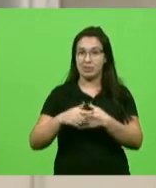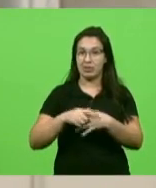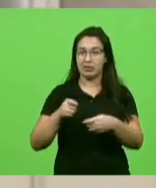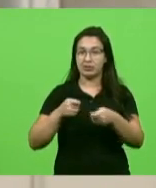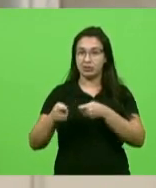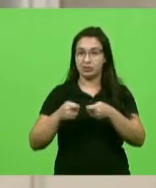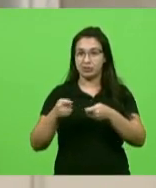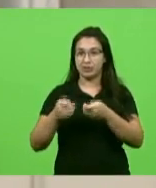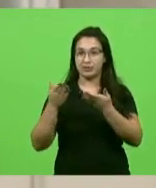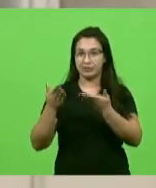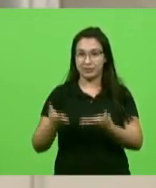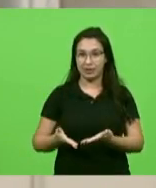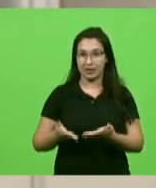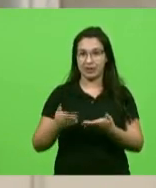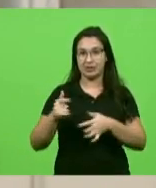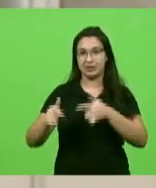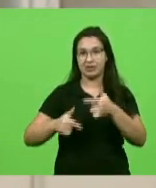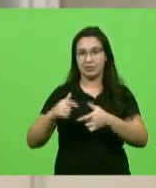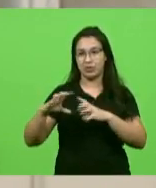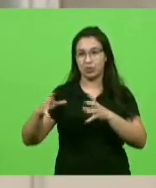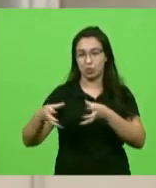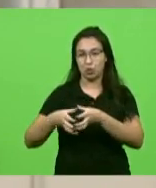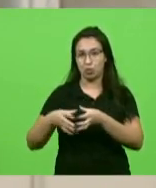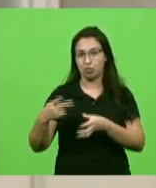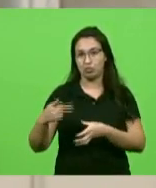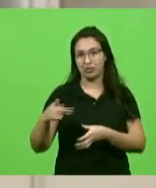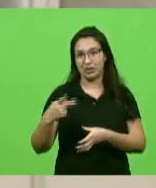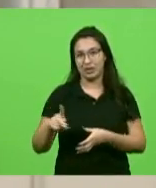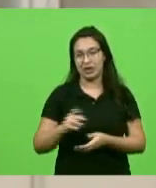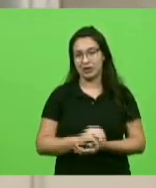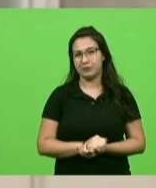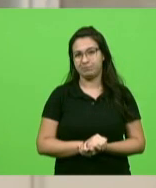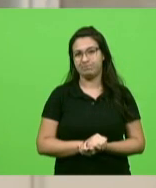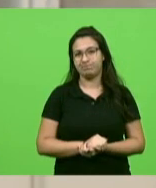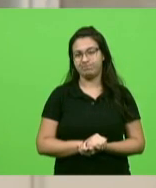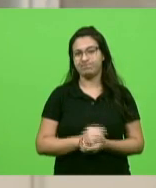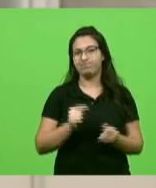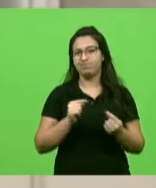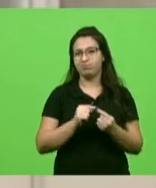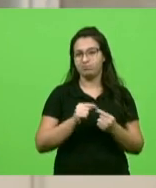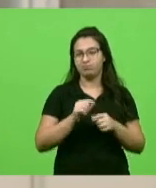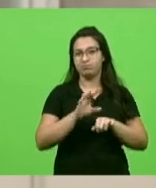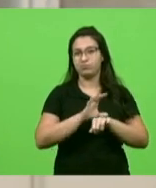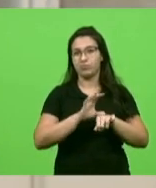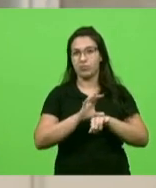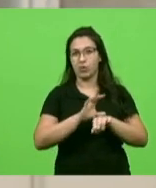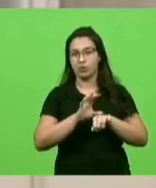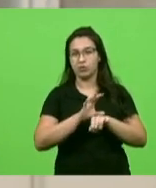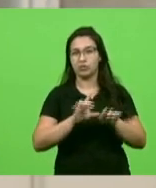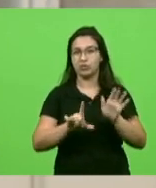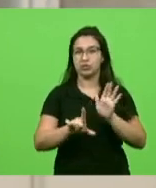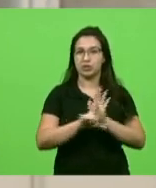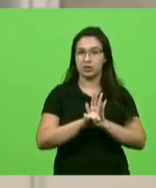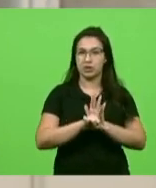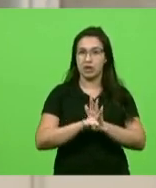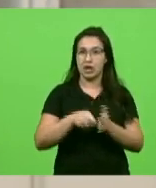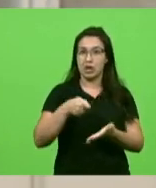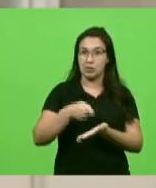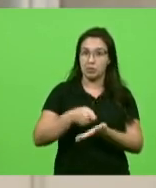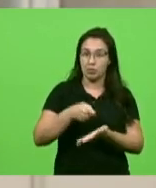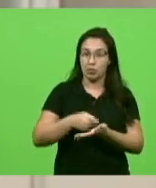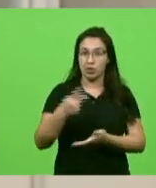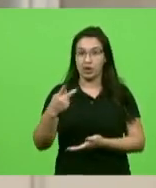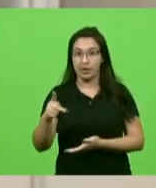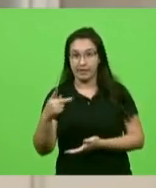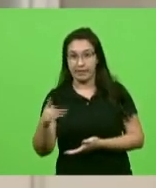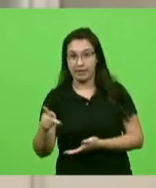subordinados da evitabilidade do dever jurídico que dizem da lei da Constituição impondo ao chefe do Poder